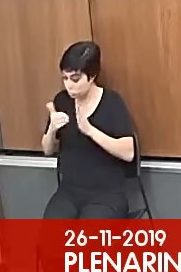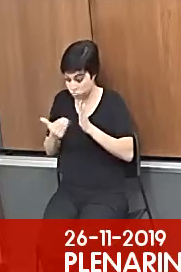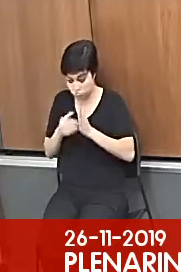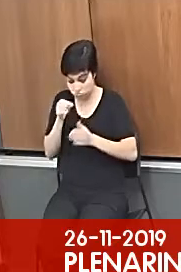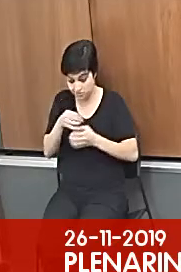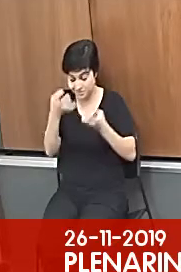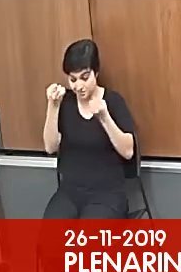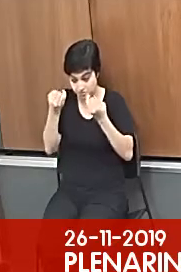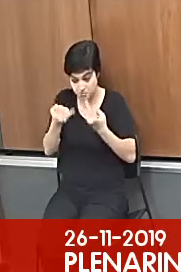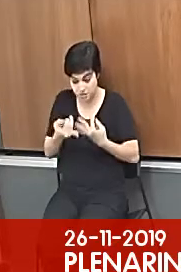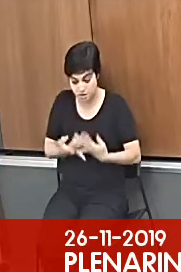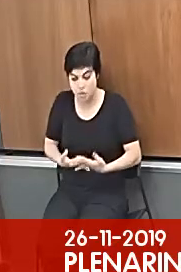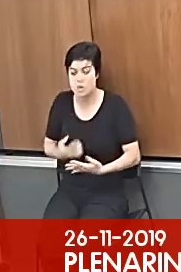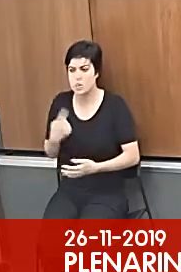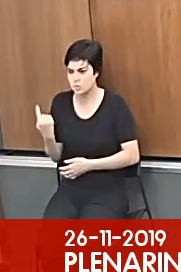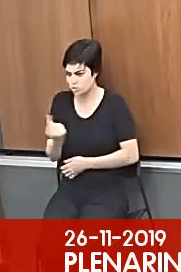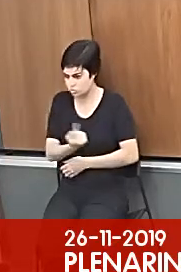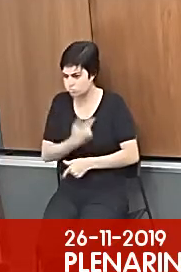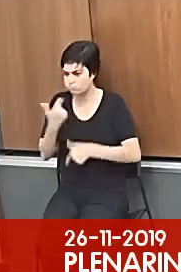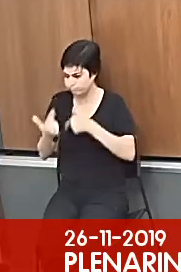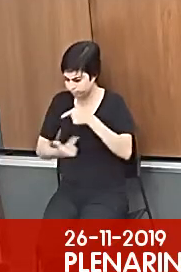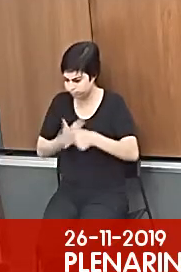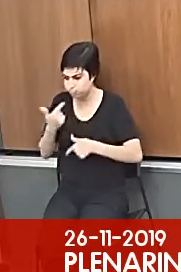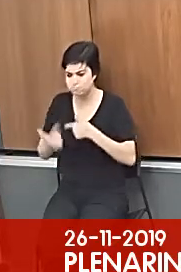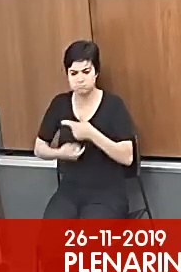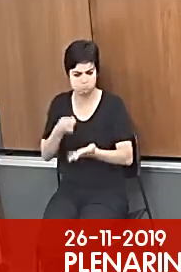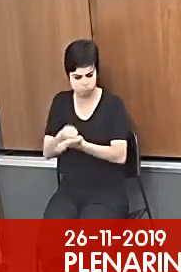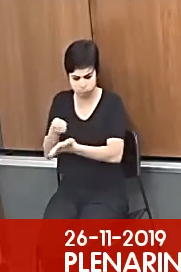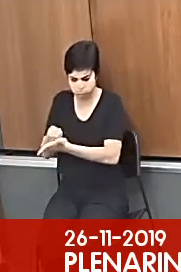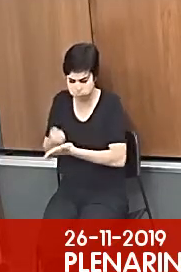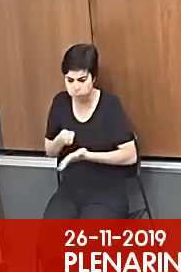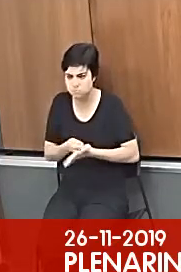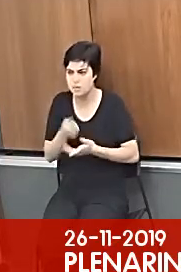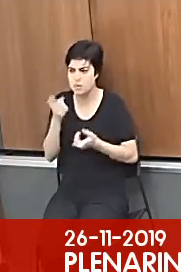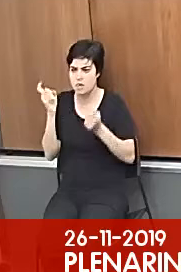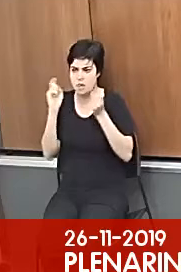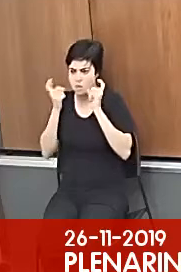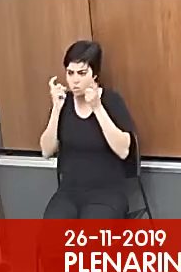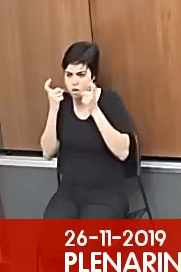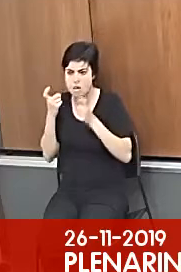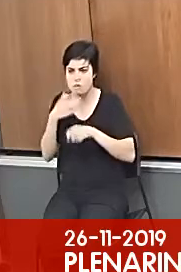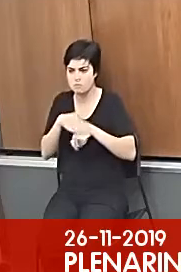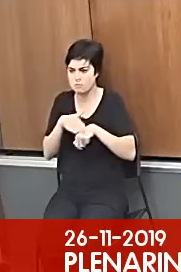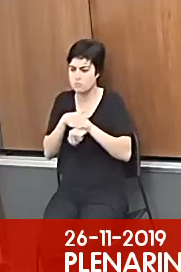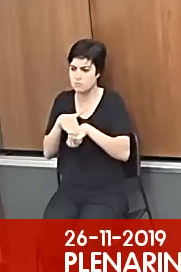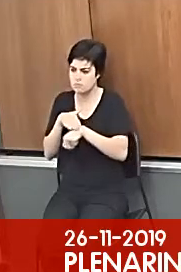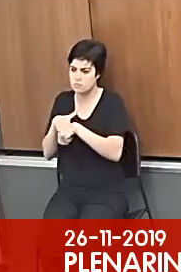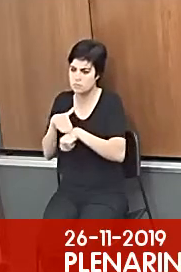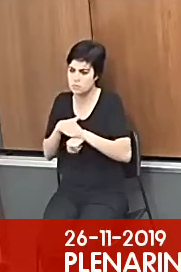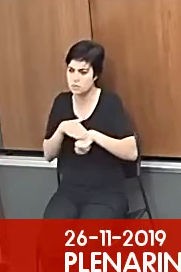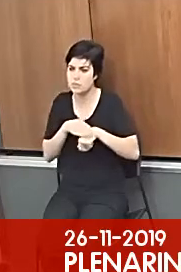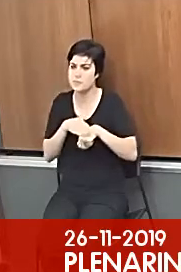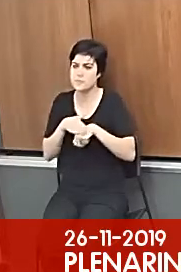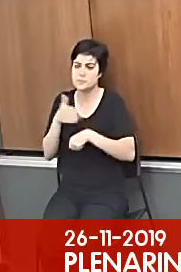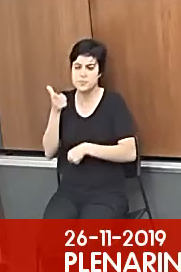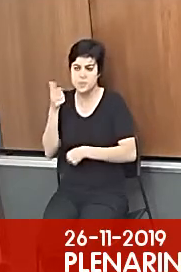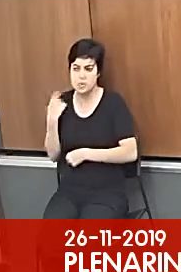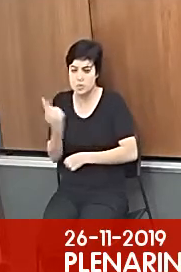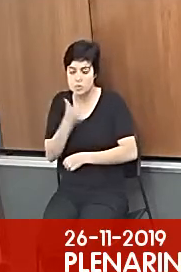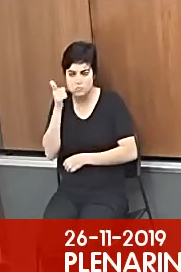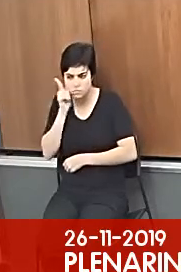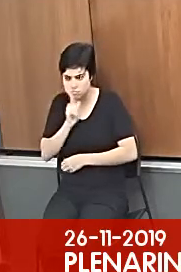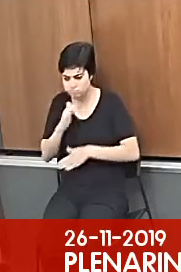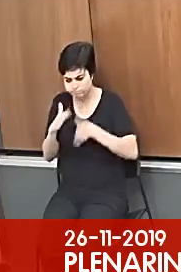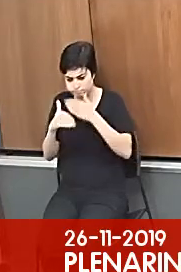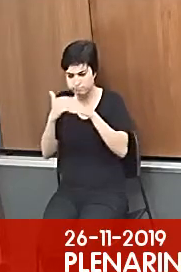disse, a gente está atento e vamos sair. É cobrando, é reunindo, é falando, para que a gente possa progredir e